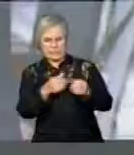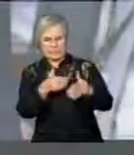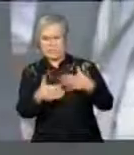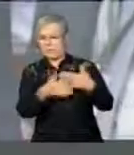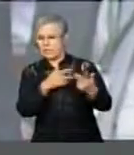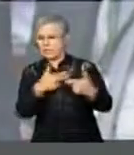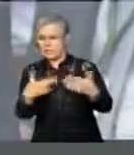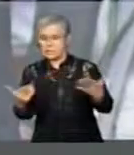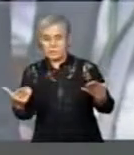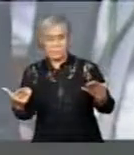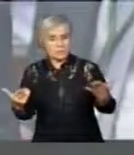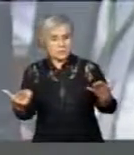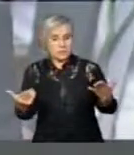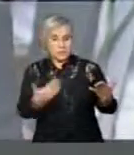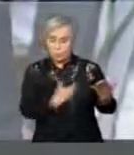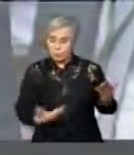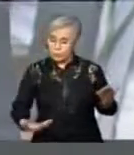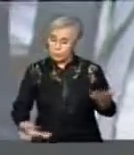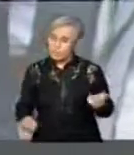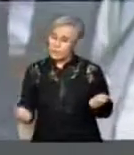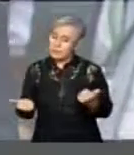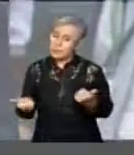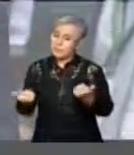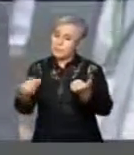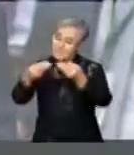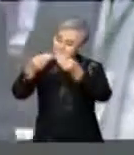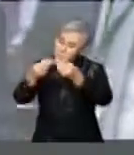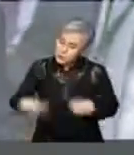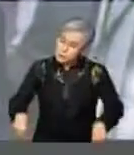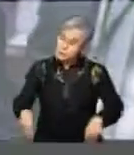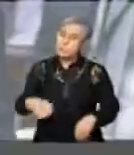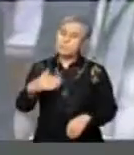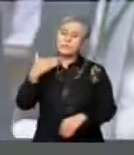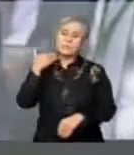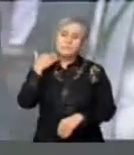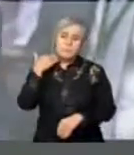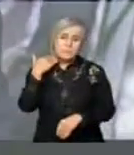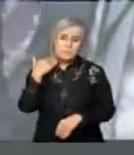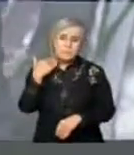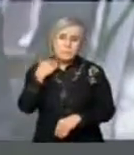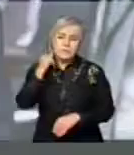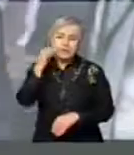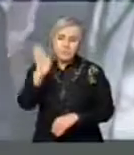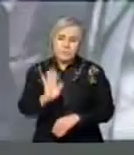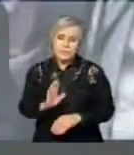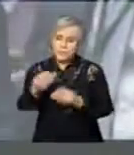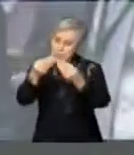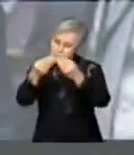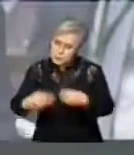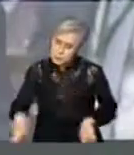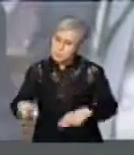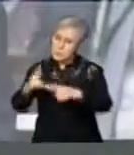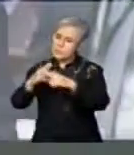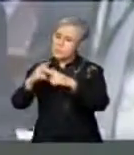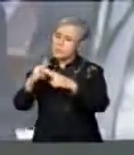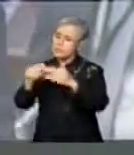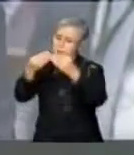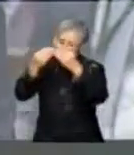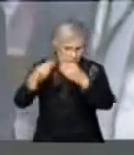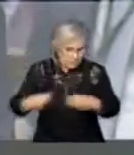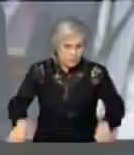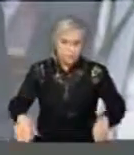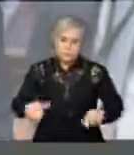dá prejuízos à Caixa Econômica, ao Banco do Brasil, aos fundos de pensões das estatais, dando prejuízo